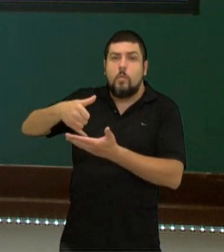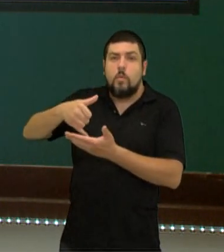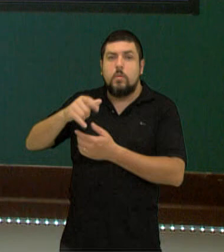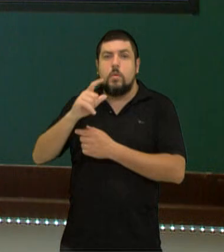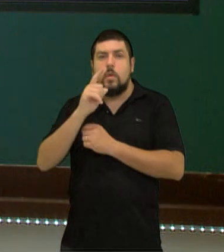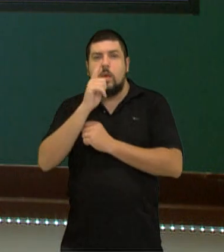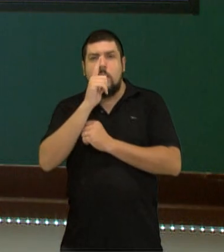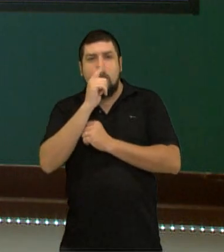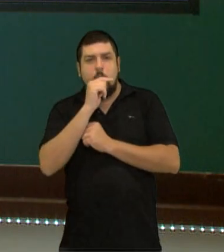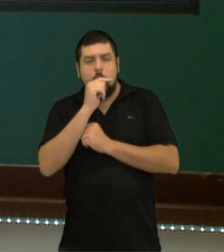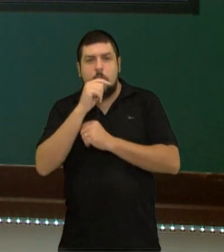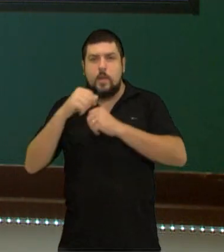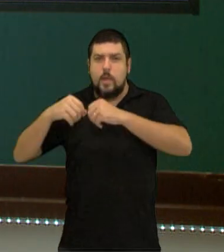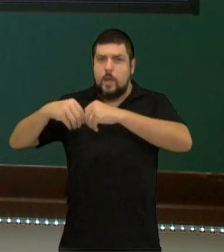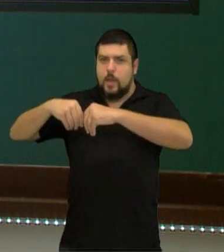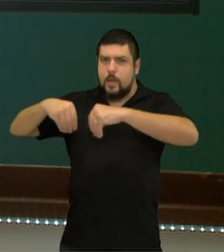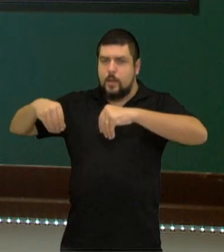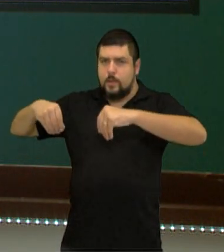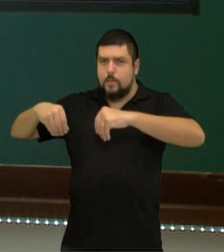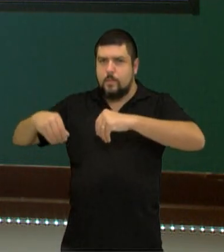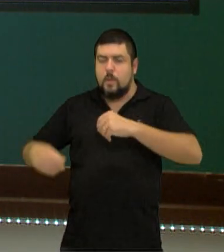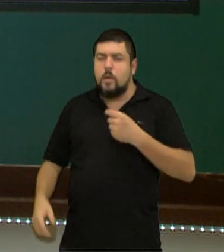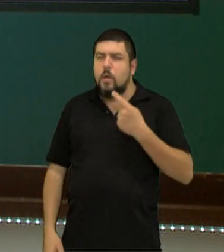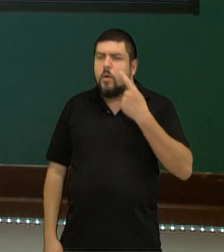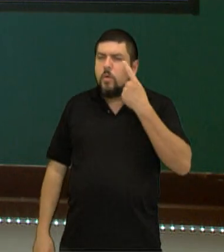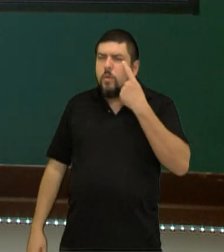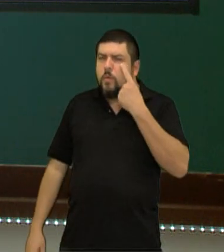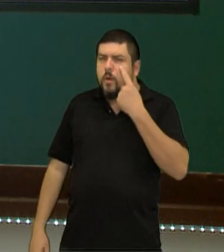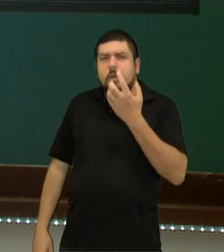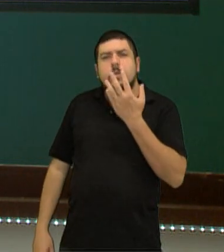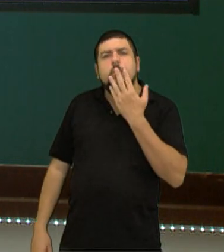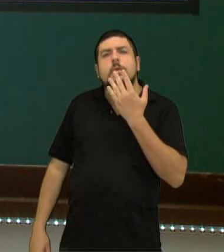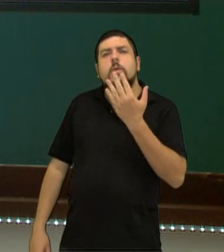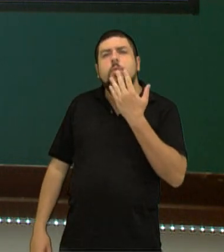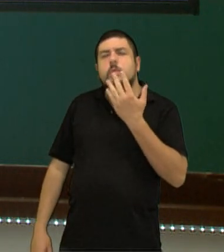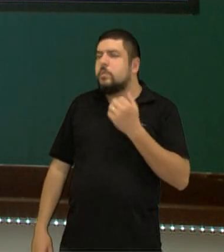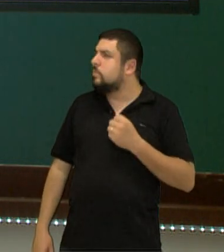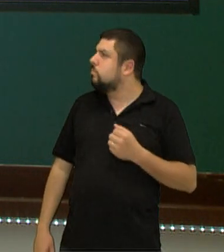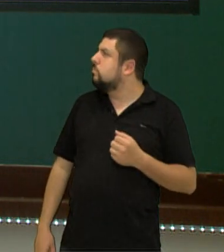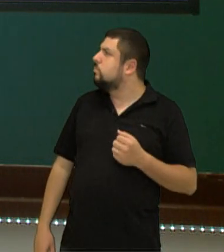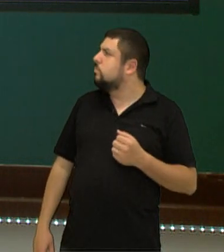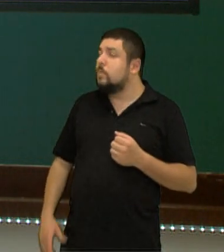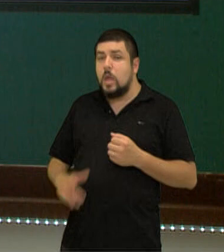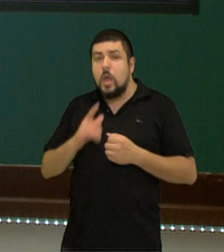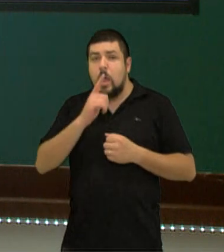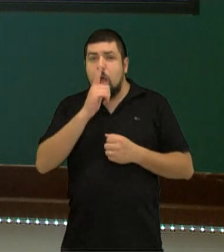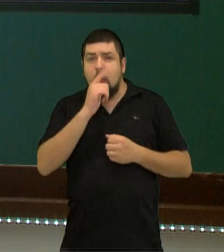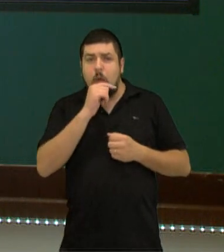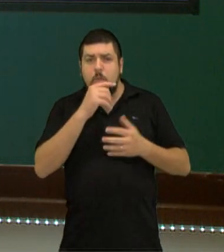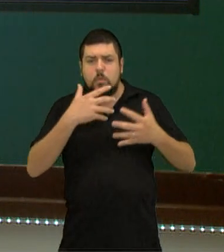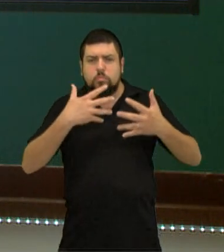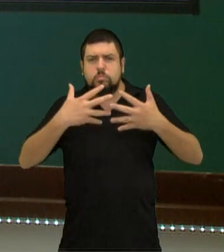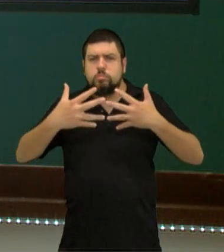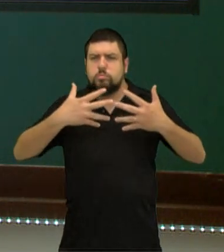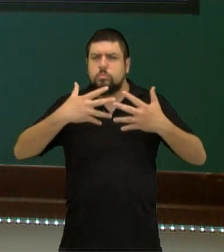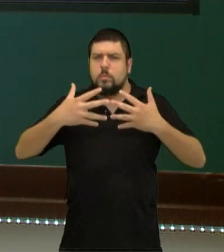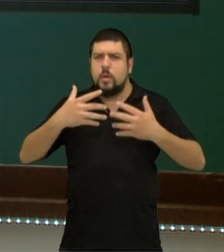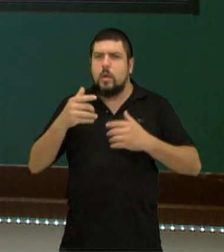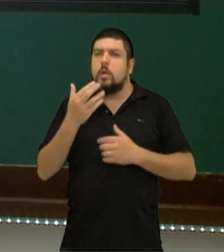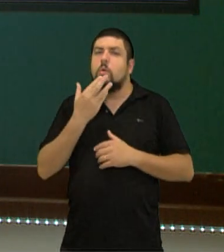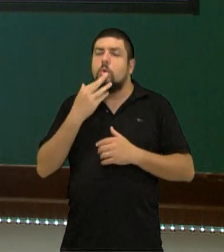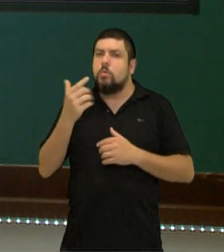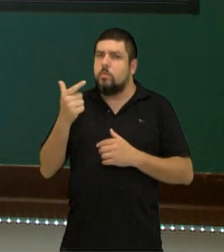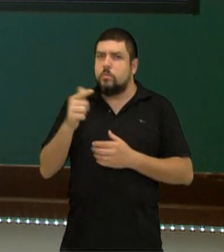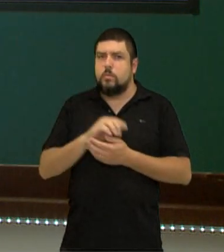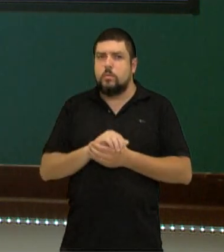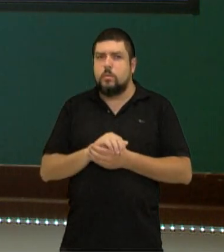areia. Visualmente, olhem a cor. A água, tudo bem, é transparente, incolor. Mas olhem a